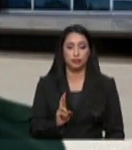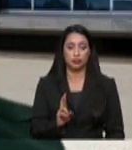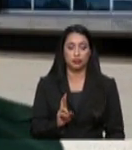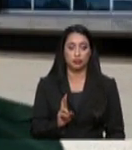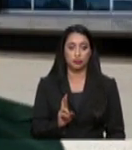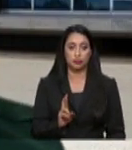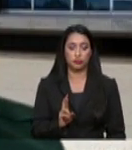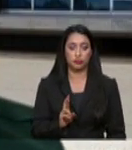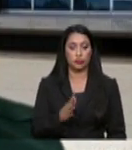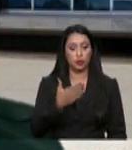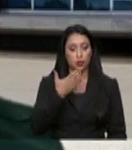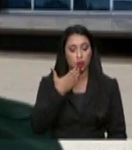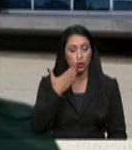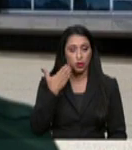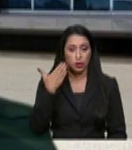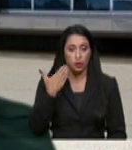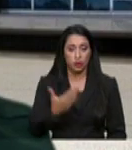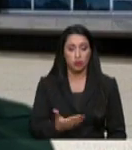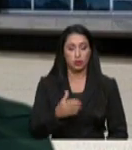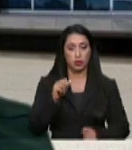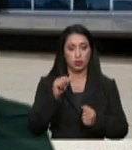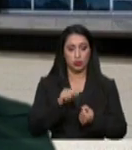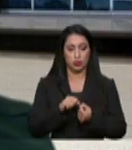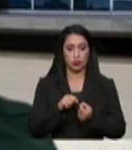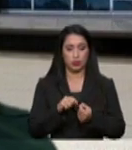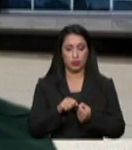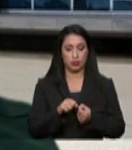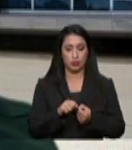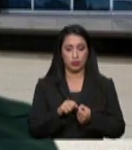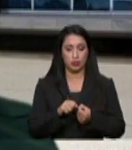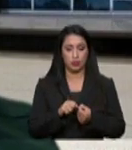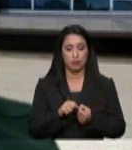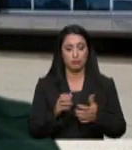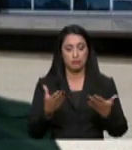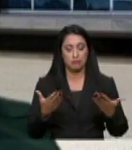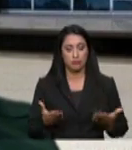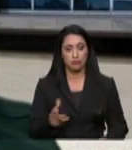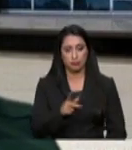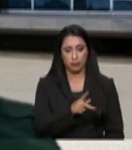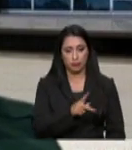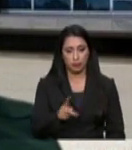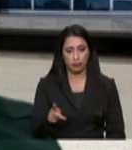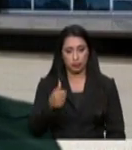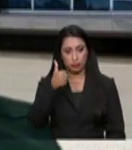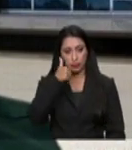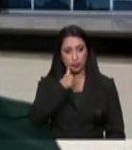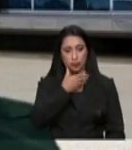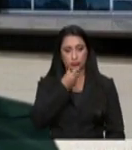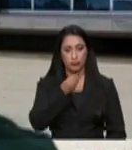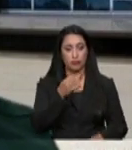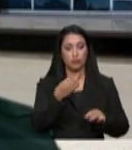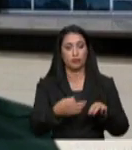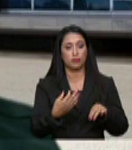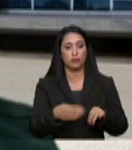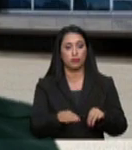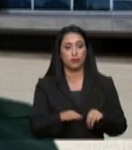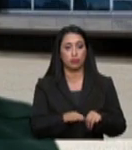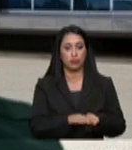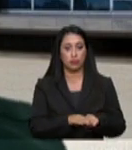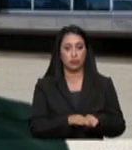temperado os pedidos formulados a sua Presidente Vinícius Melissas Qual o